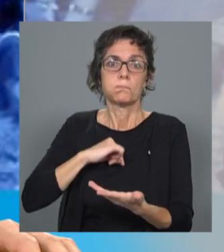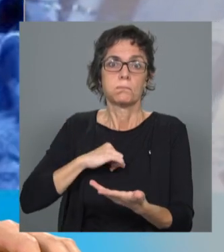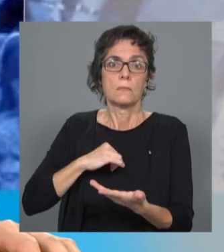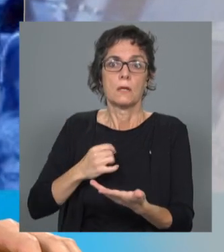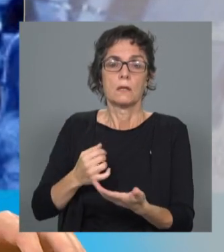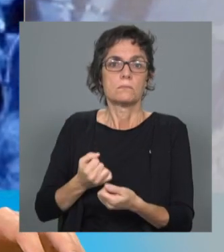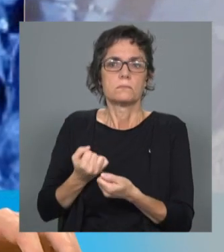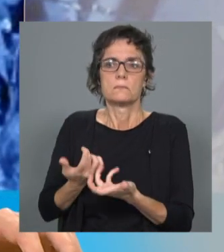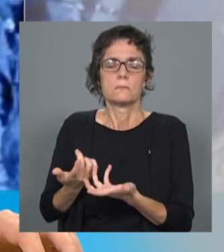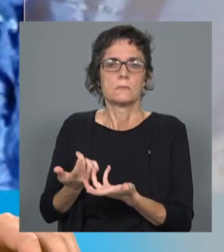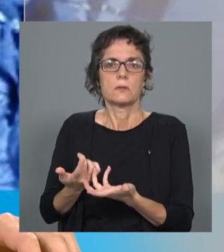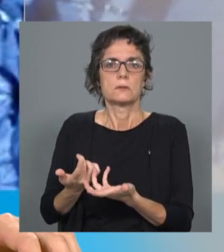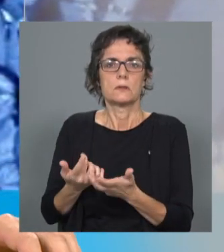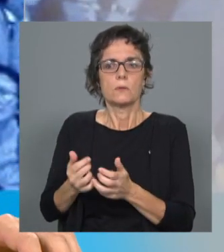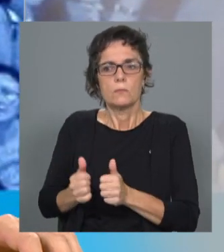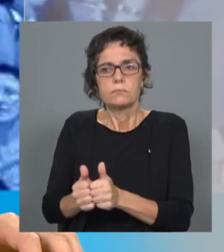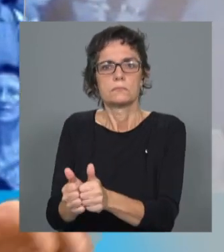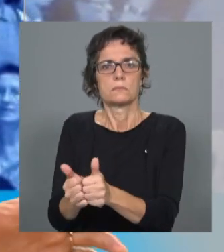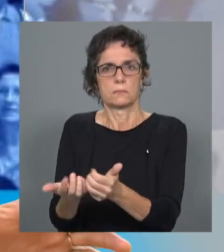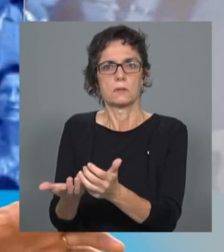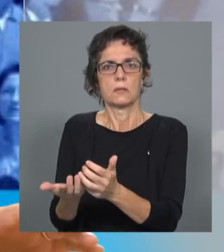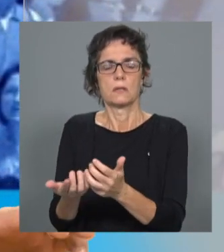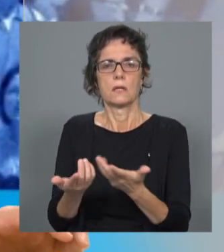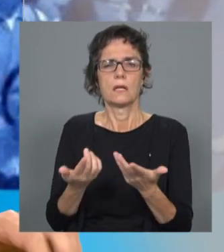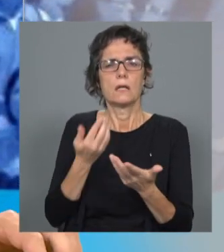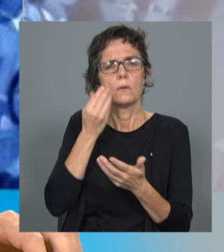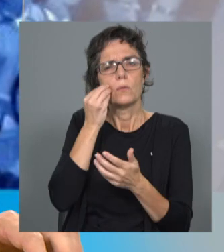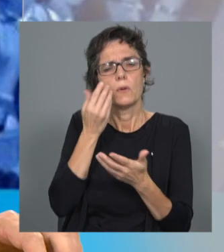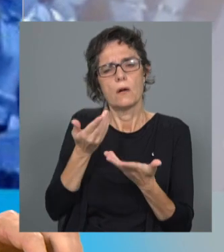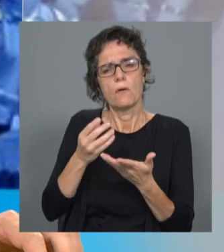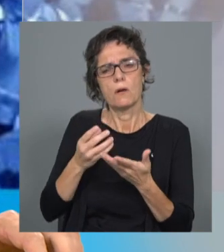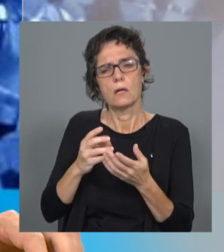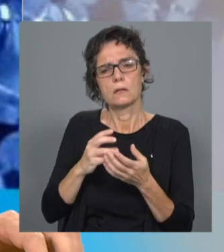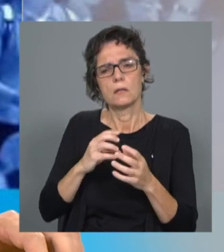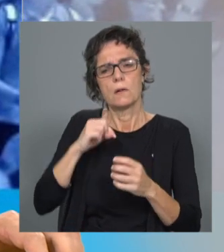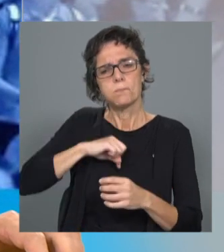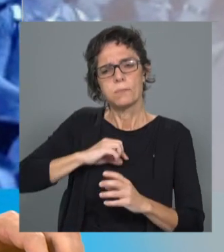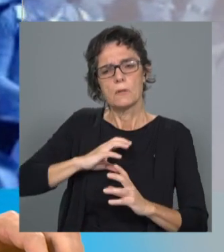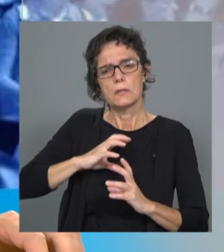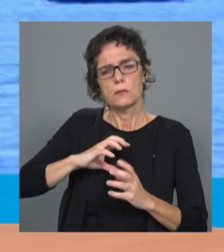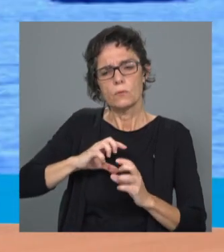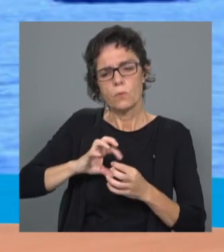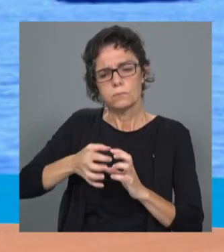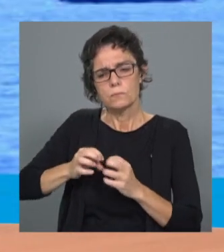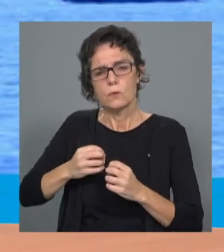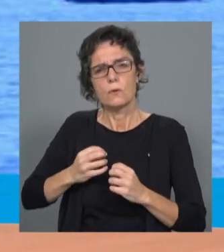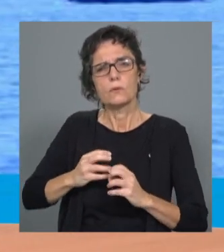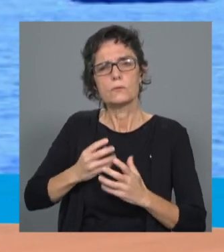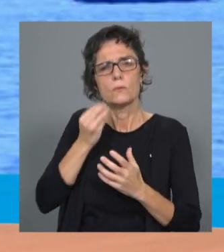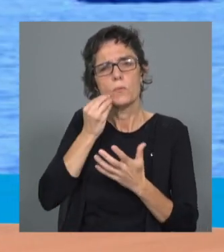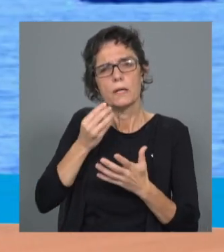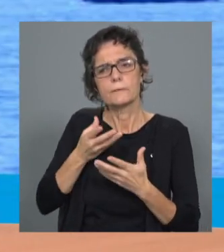que se vai integrando progressivamente e vai fazendo memória também do seu pai? Sim, foi tudo muito rápido.